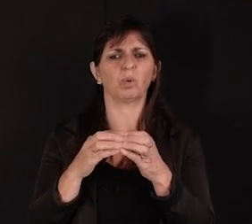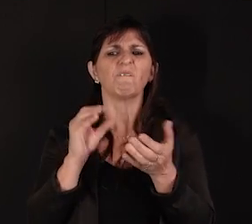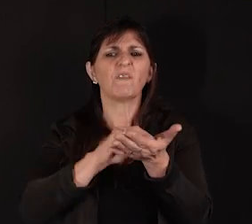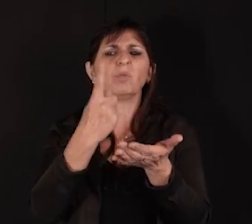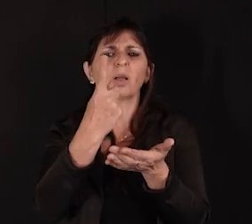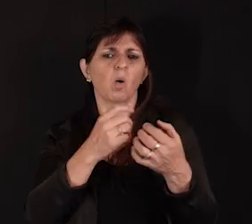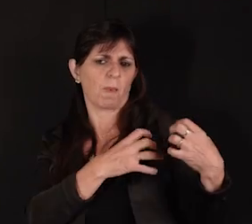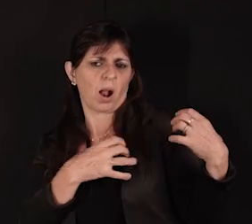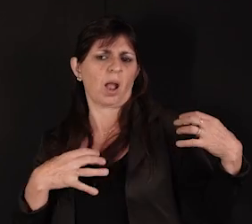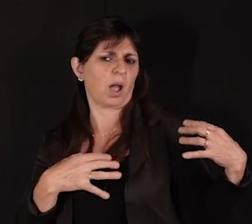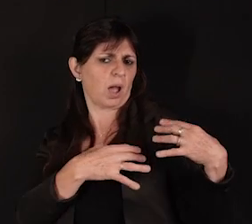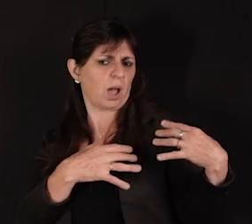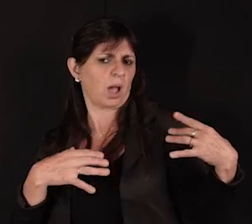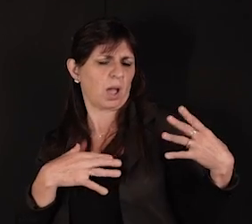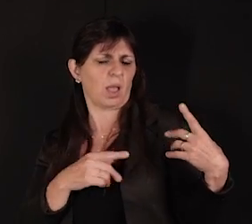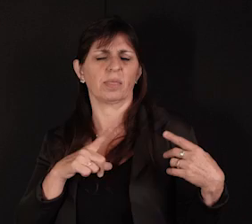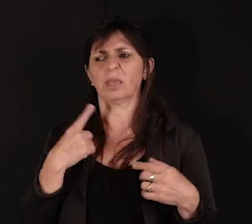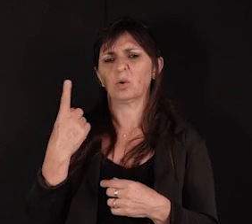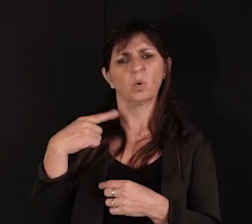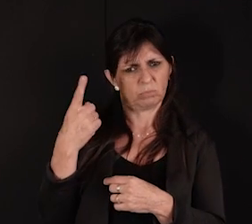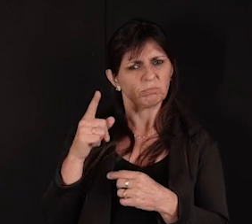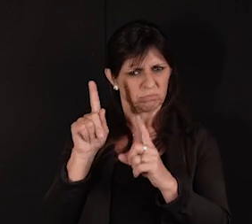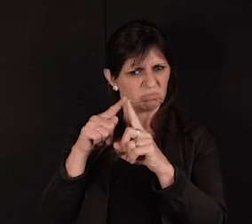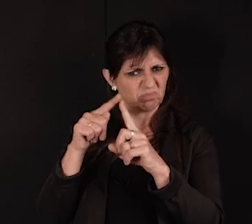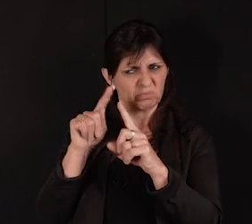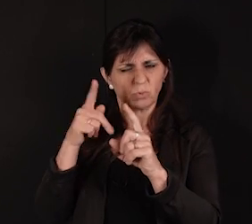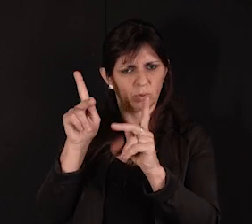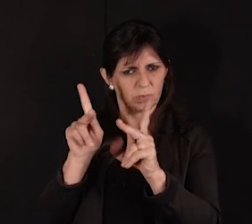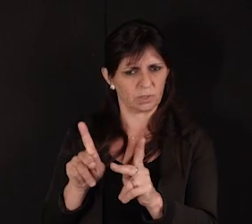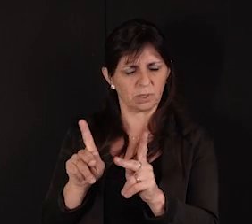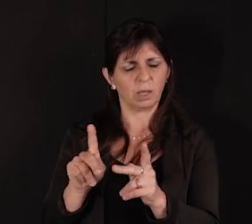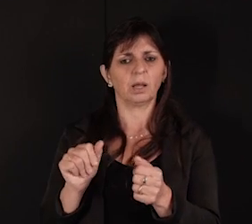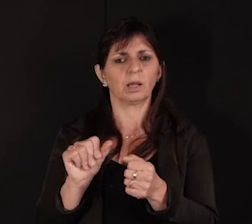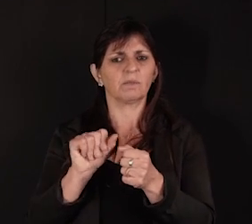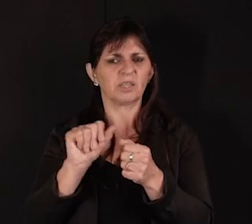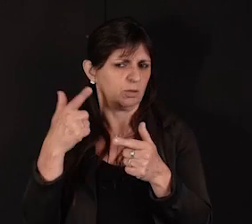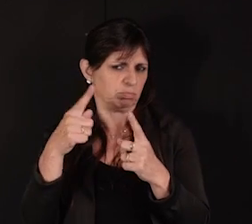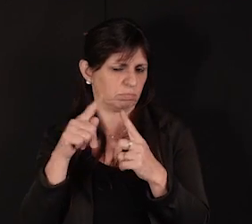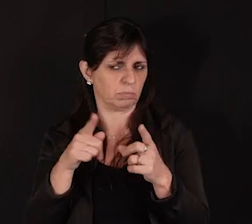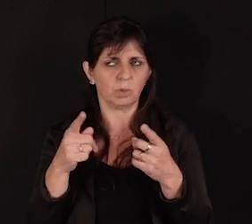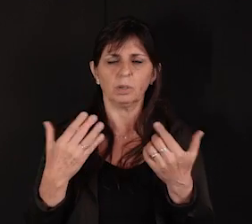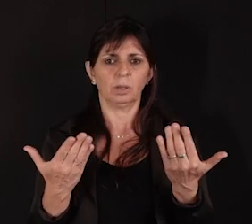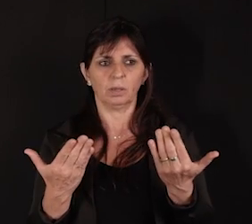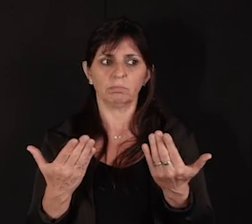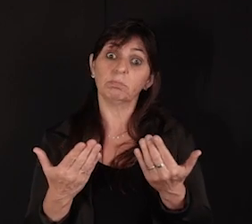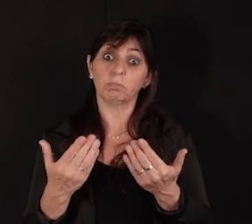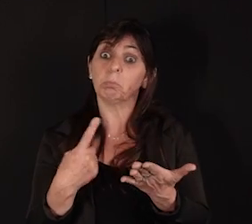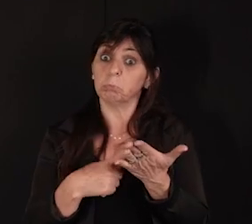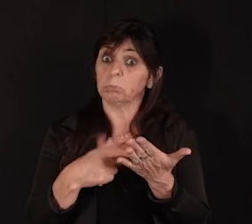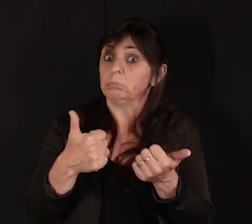gaita. Nós temos só um bandoneão. Era o João do bandoneão. E daí eu disse, não, vamos